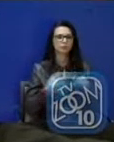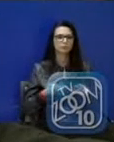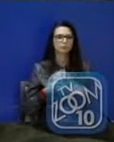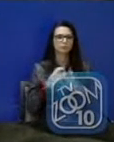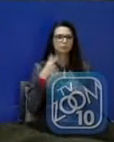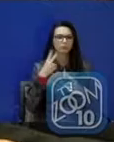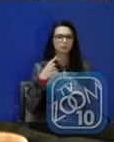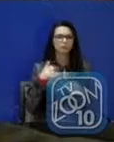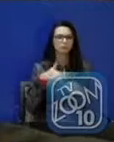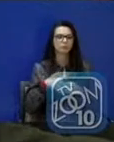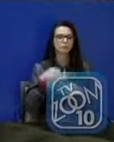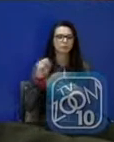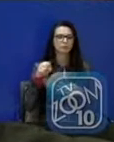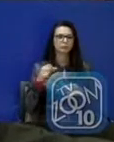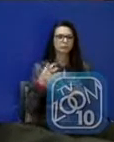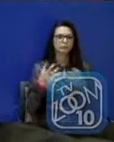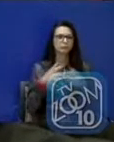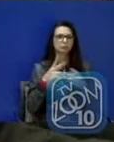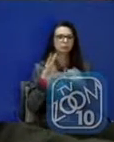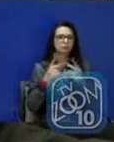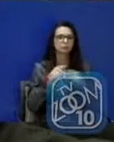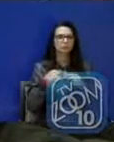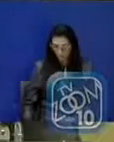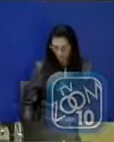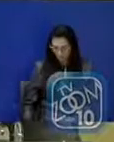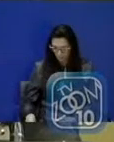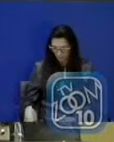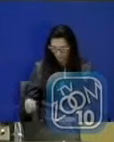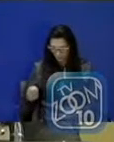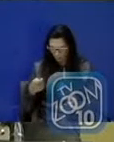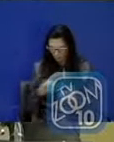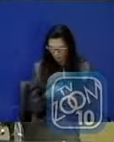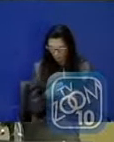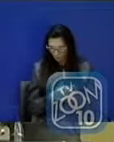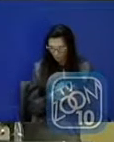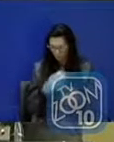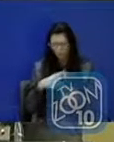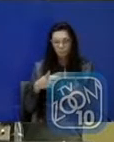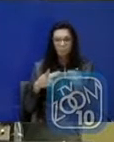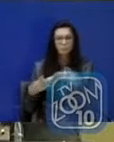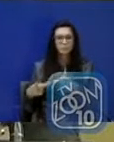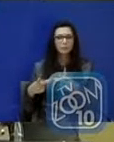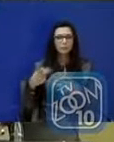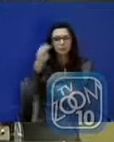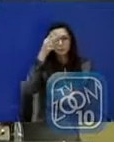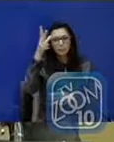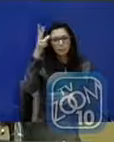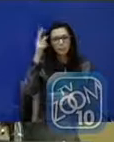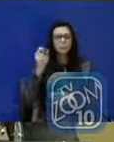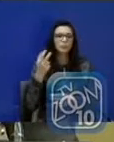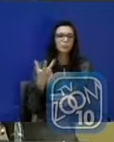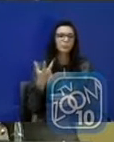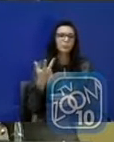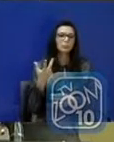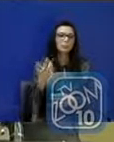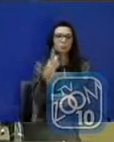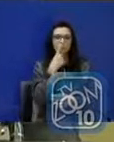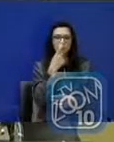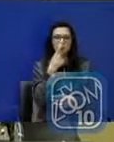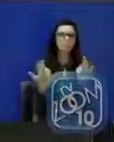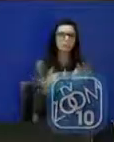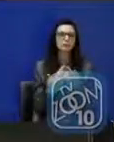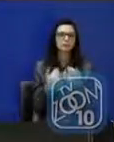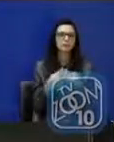da Juventude, Naim Pedro está no comando. Direitos do Idoso e de Proteção à Família fica com o vereador